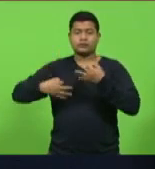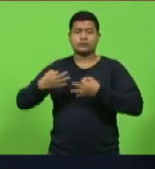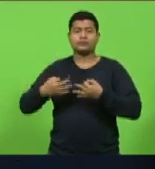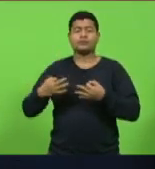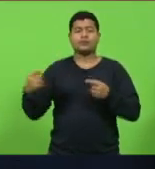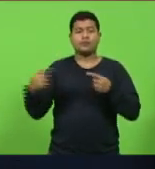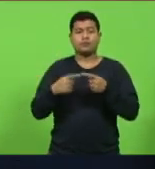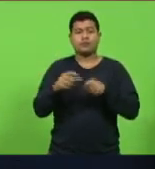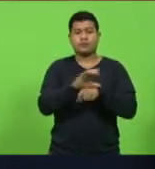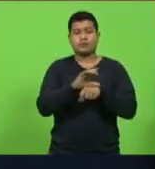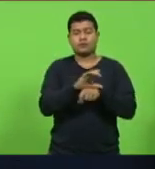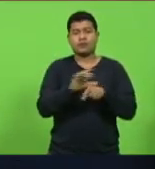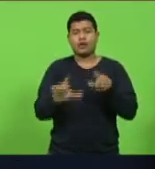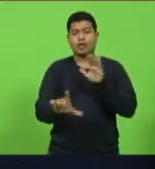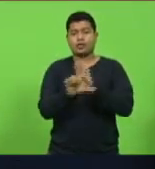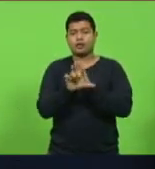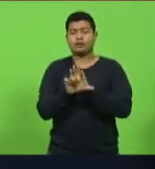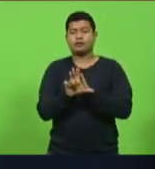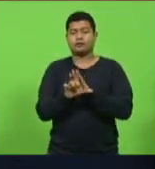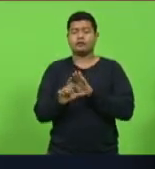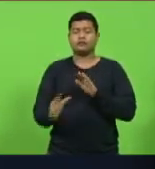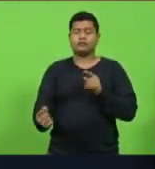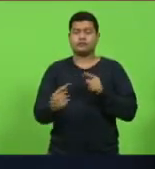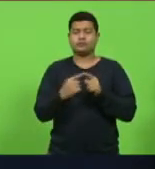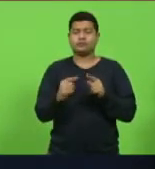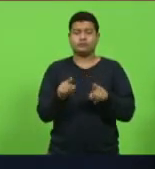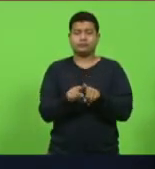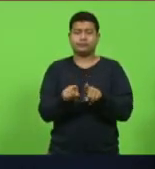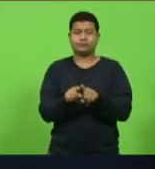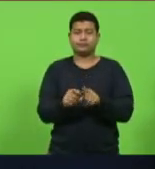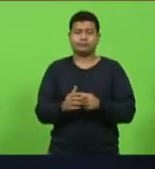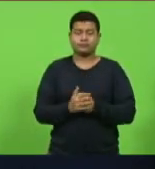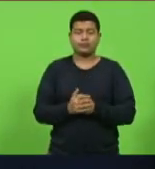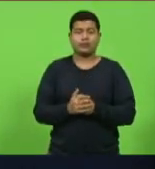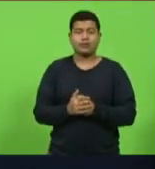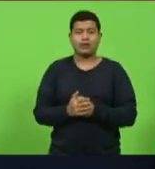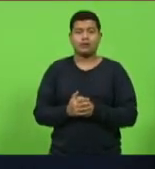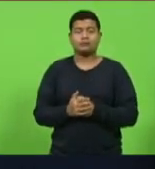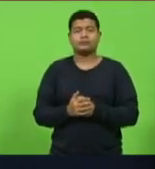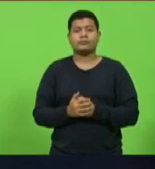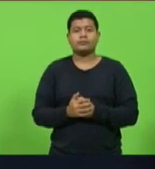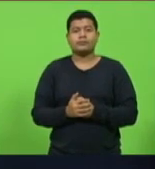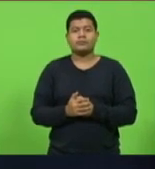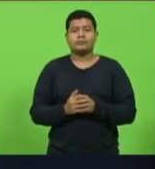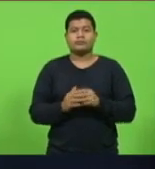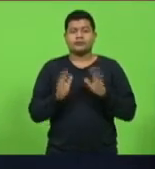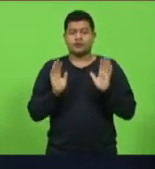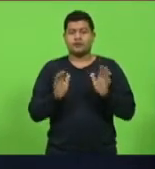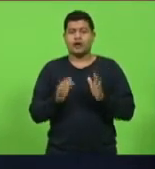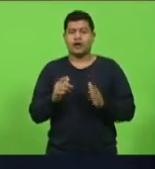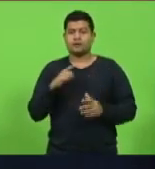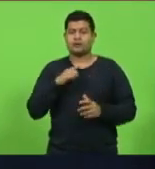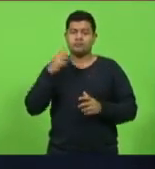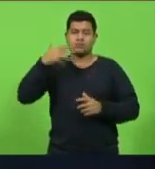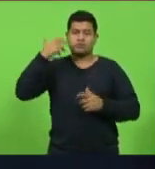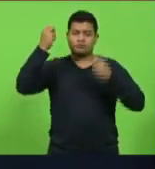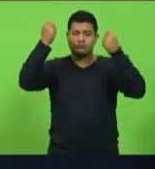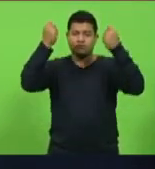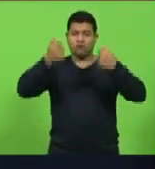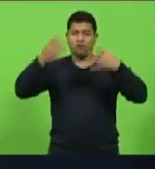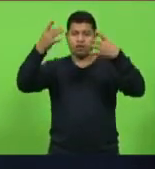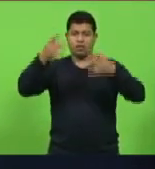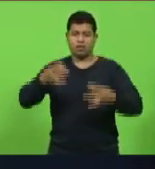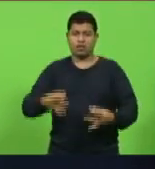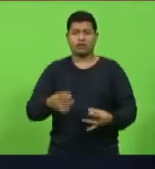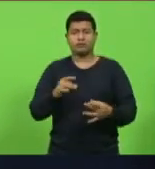e as leis correlatas ao considerarmos que já estão mais que relatados os fatos